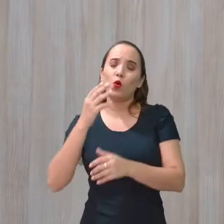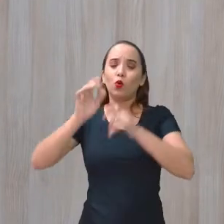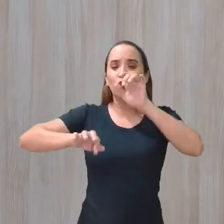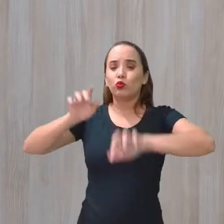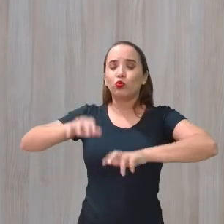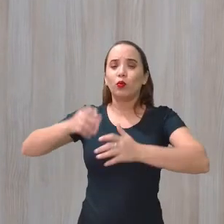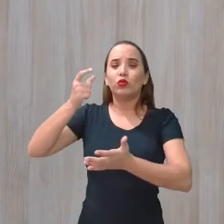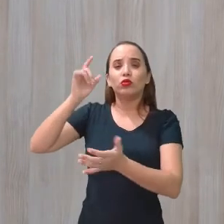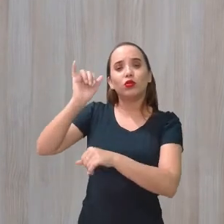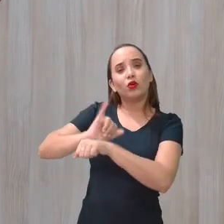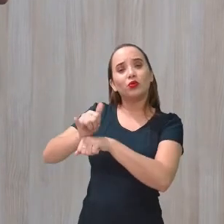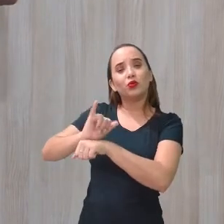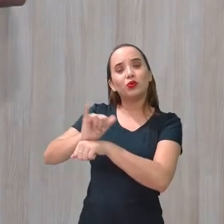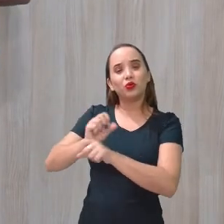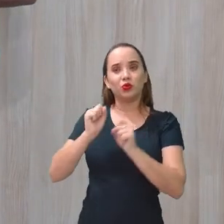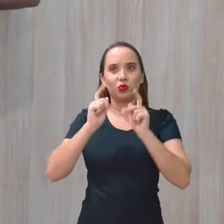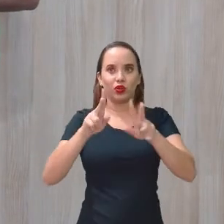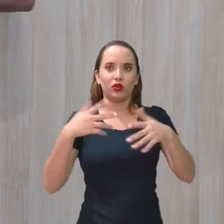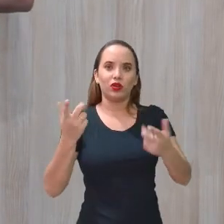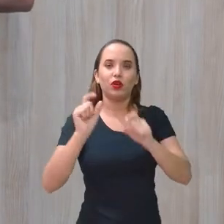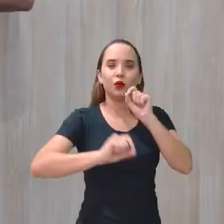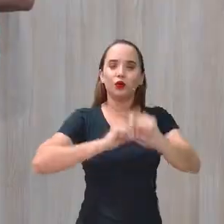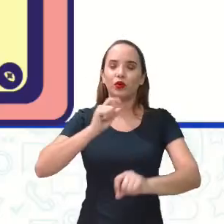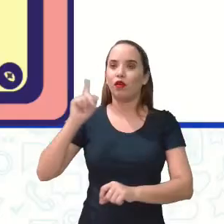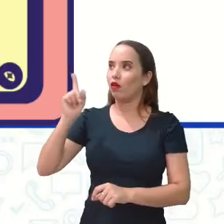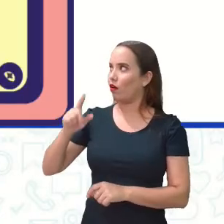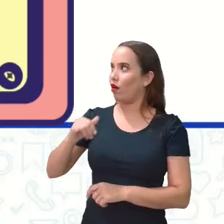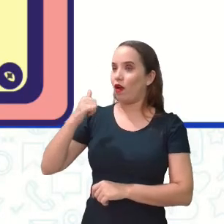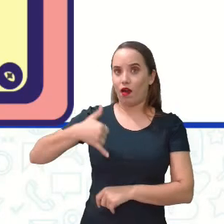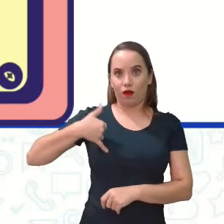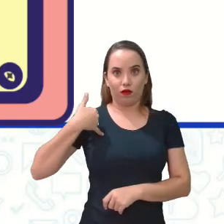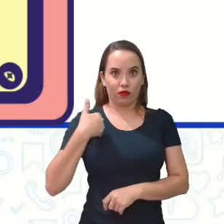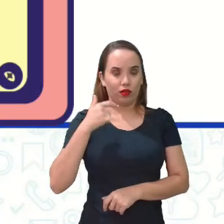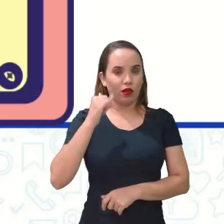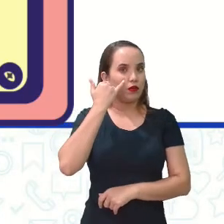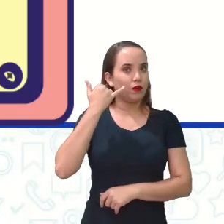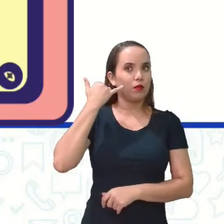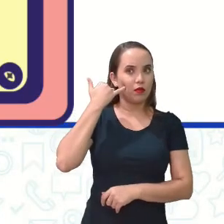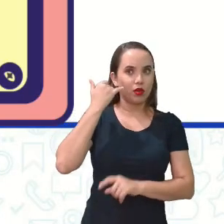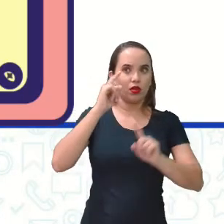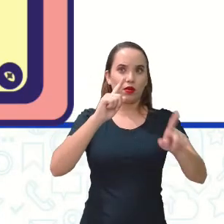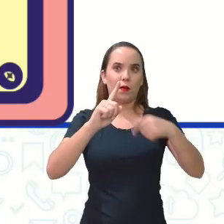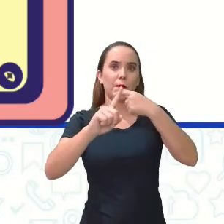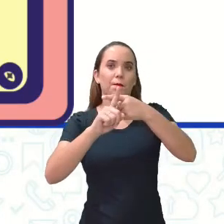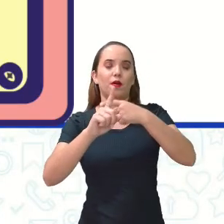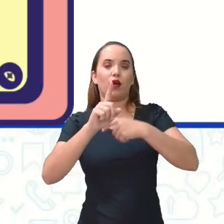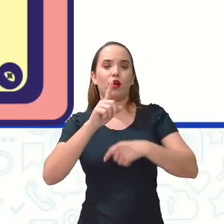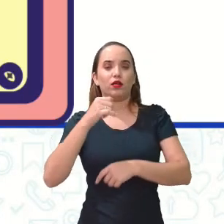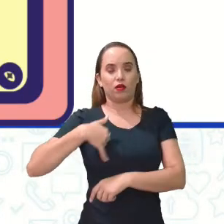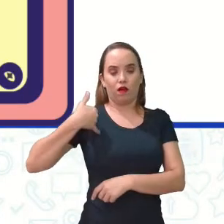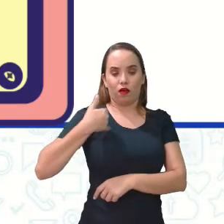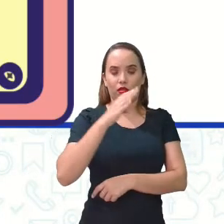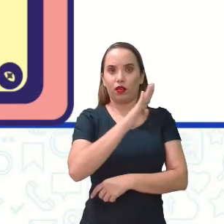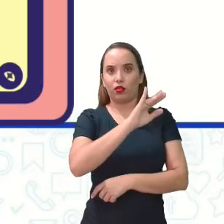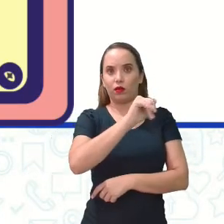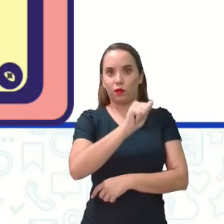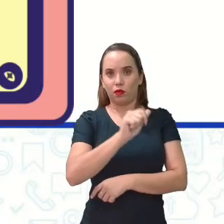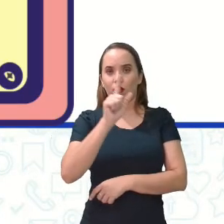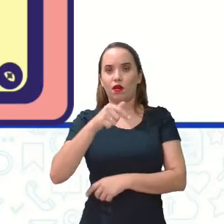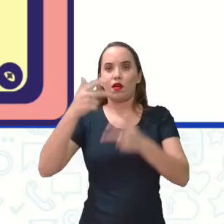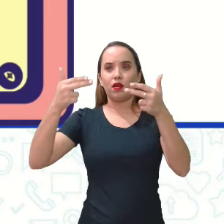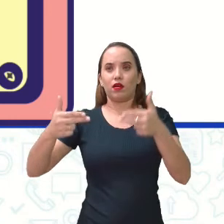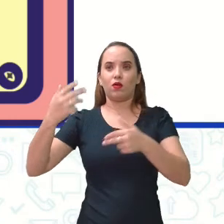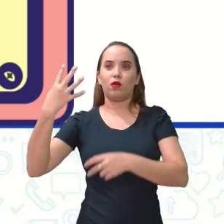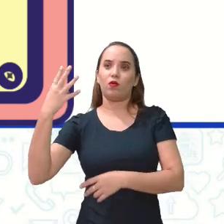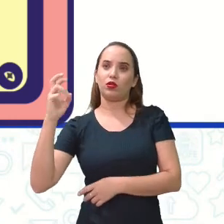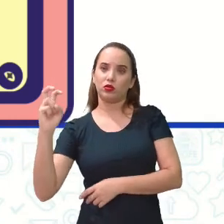Então o problema é o seguinte, que a idade de Billy mais a idade de Bia é igual a 45. Se Billy é 15 anos